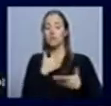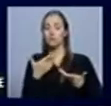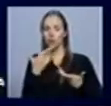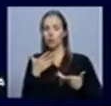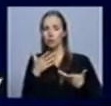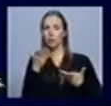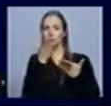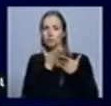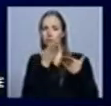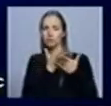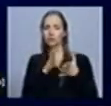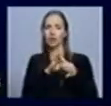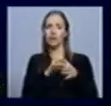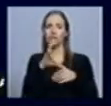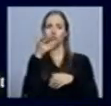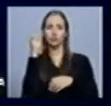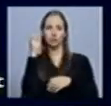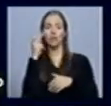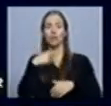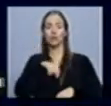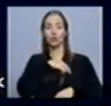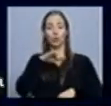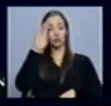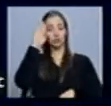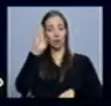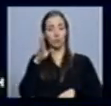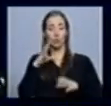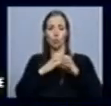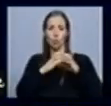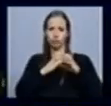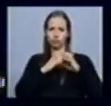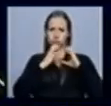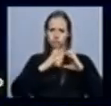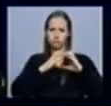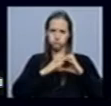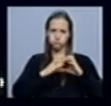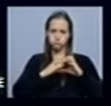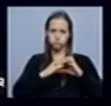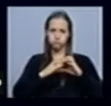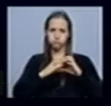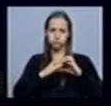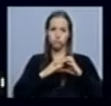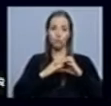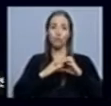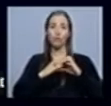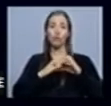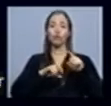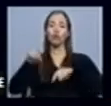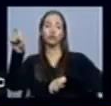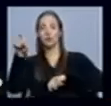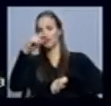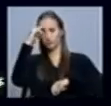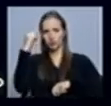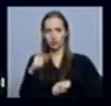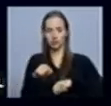escape. Ou seja, nós sabemos que quanto mais maciço for um corpo, mais difícil é fugir do mesmo, devido à velocidade de escape. E então, neste